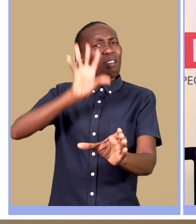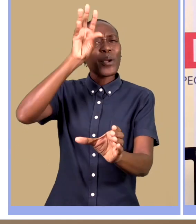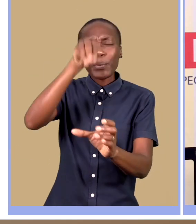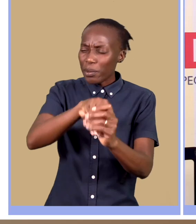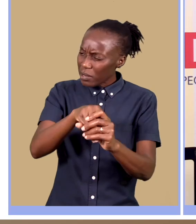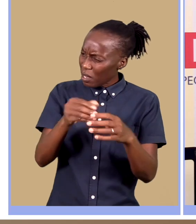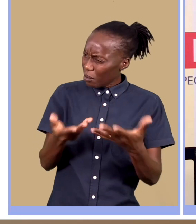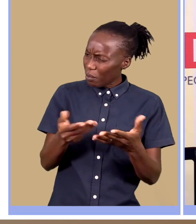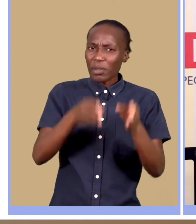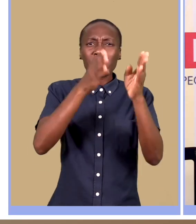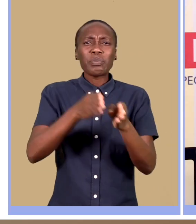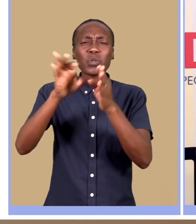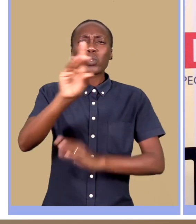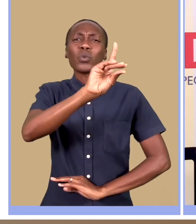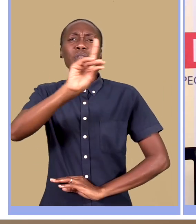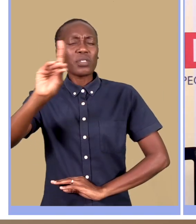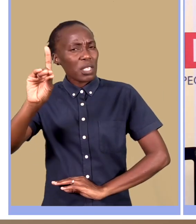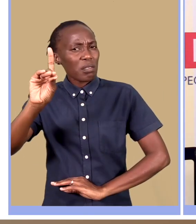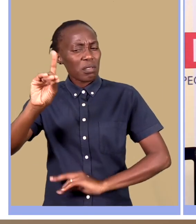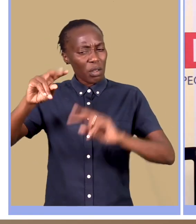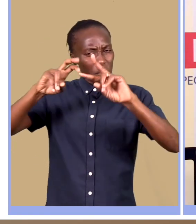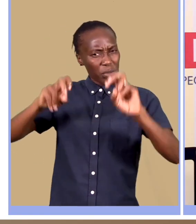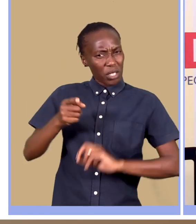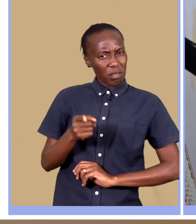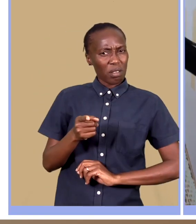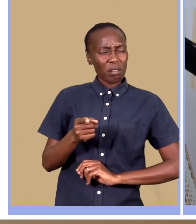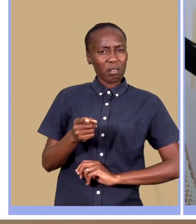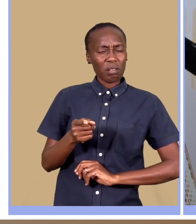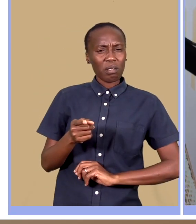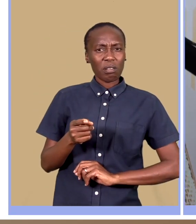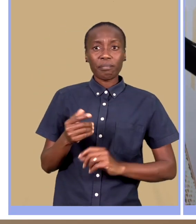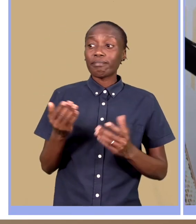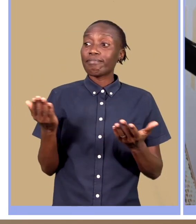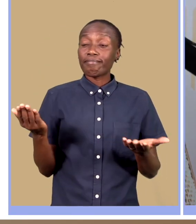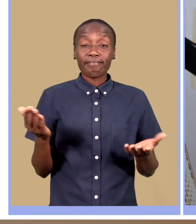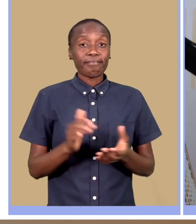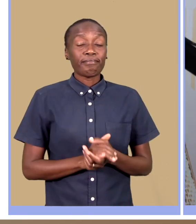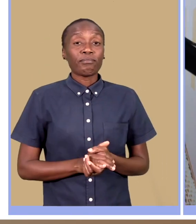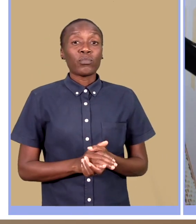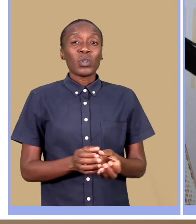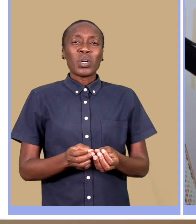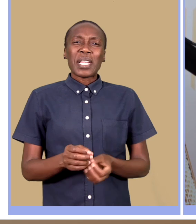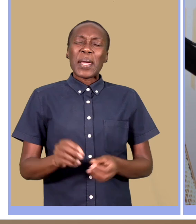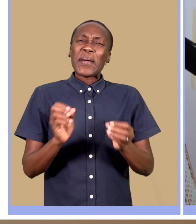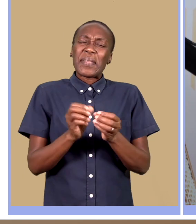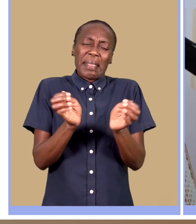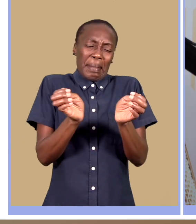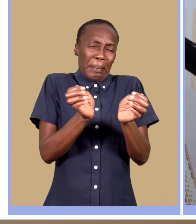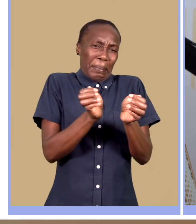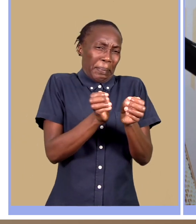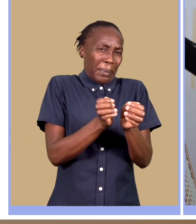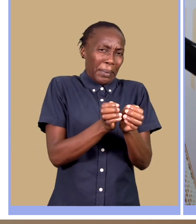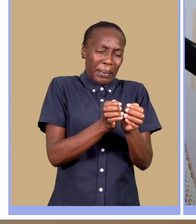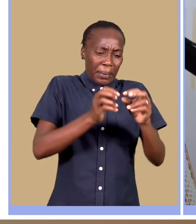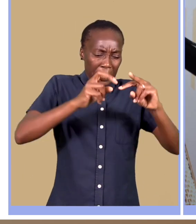ou seja, de pessoas com deficiência nesse estudo? Bom, pelo que eu vi, são muito poucos